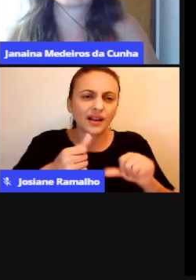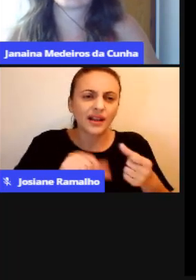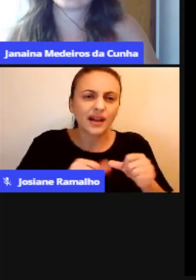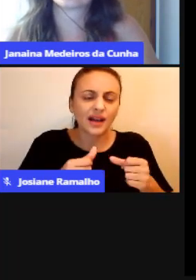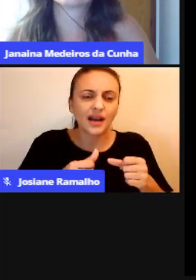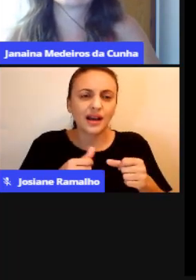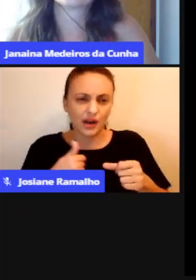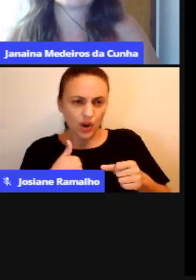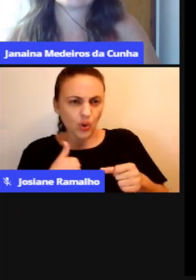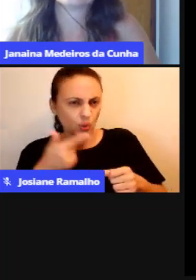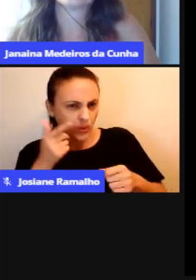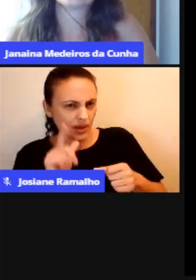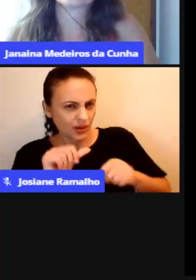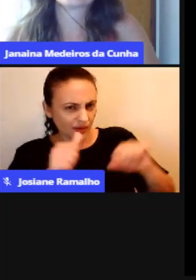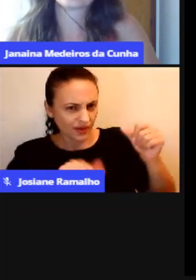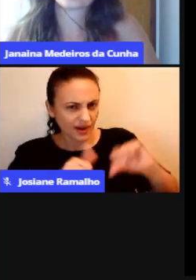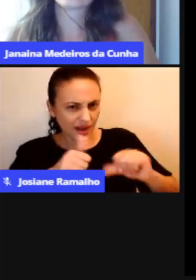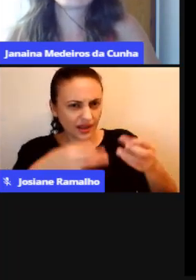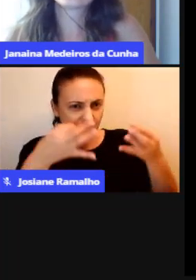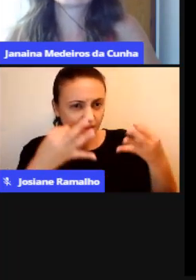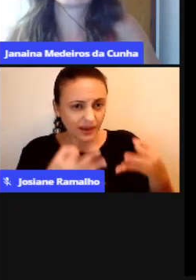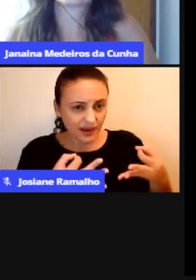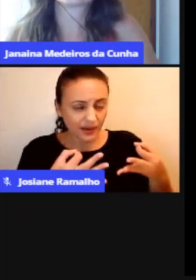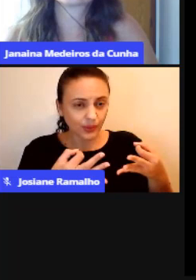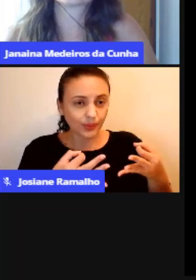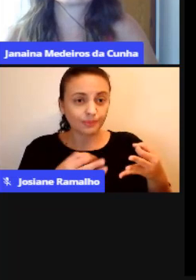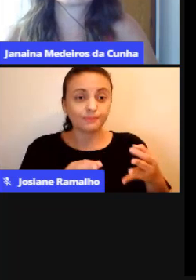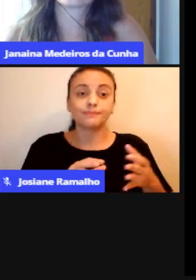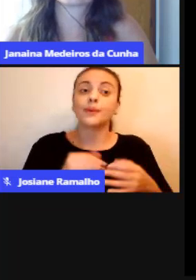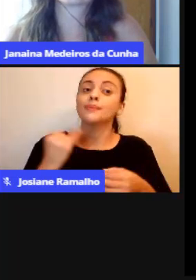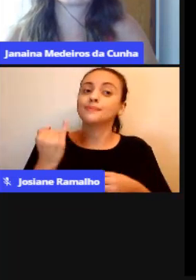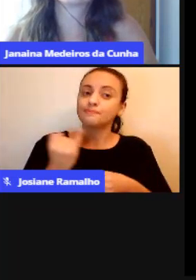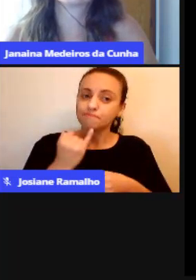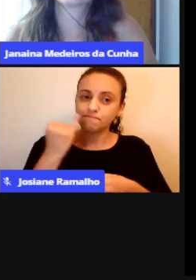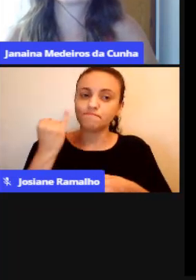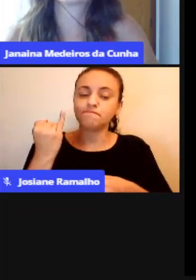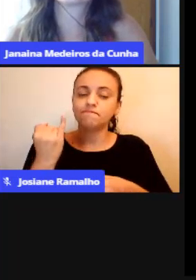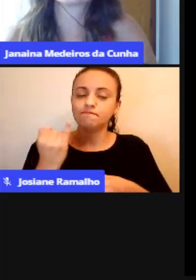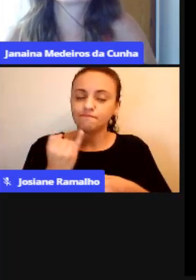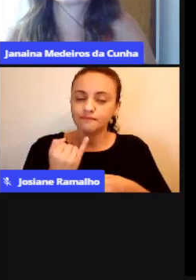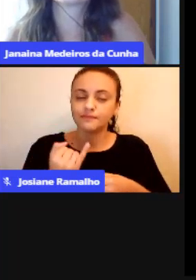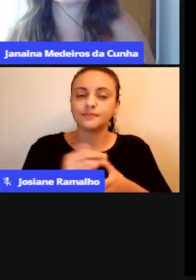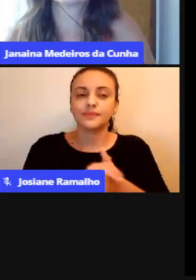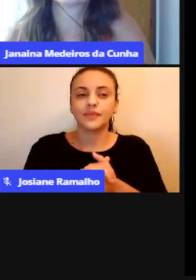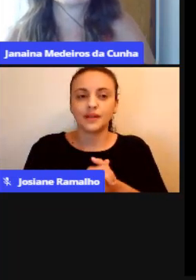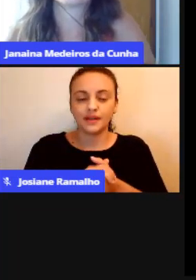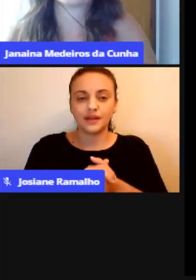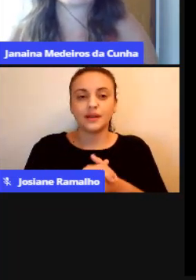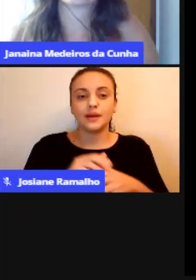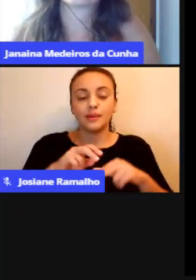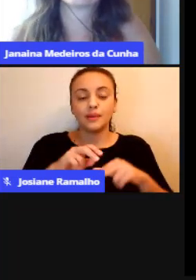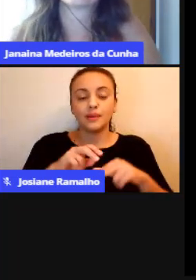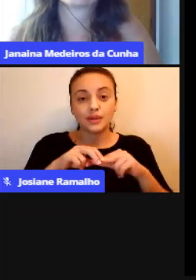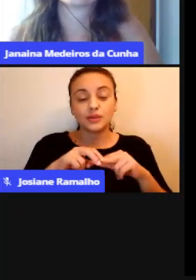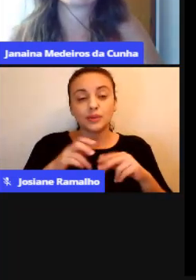maneira adequada. Então, isso é muito importante, isso tem que ser um ato rigoroso de constante